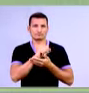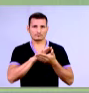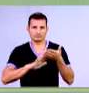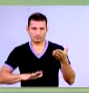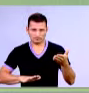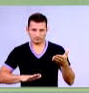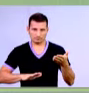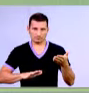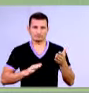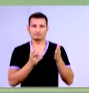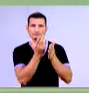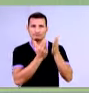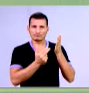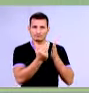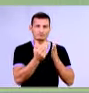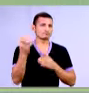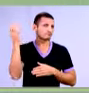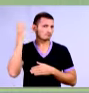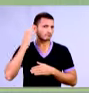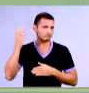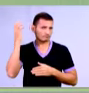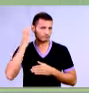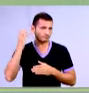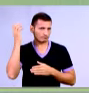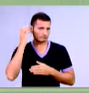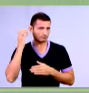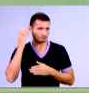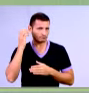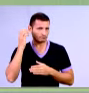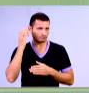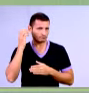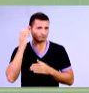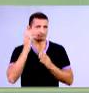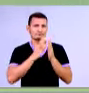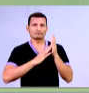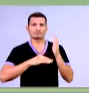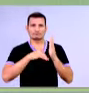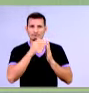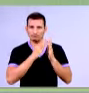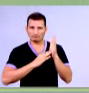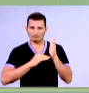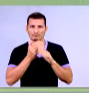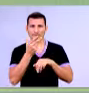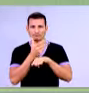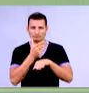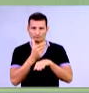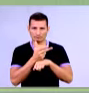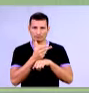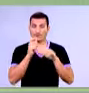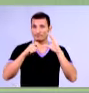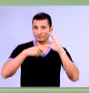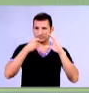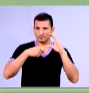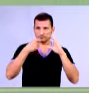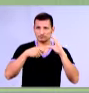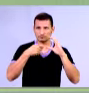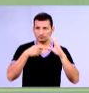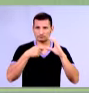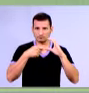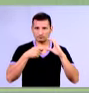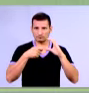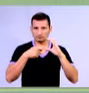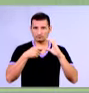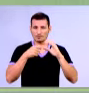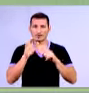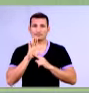som, animação e vídeo, manipulados digitalmente e apresentado por